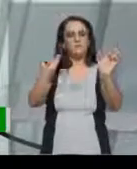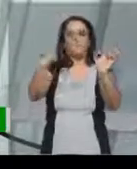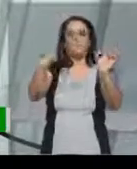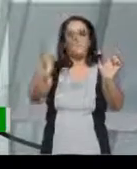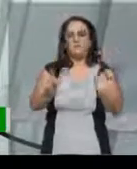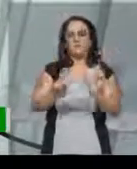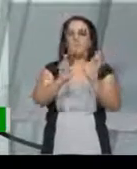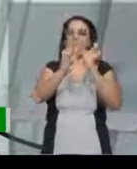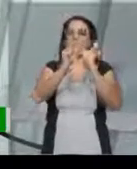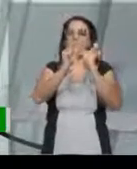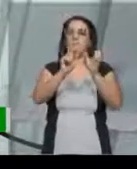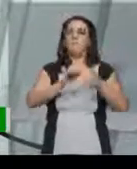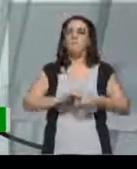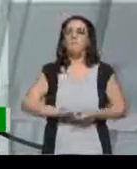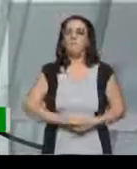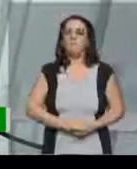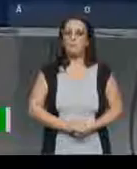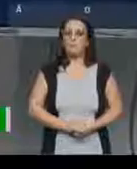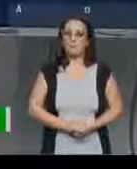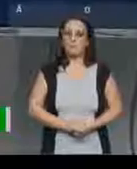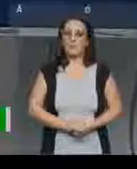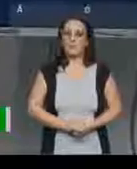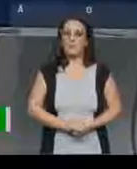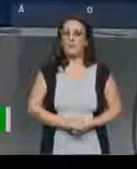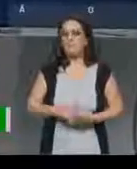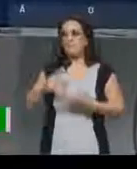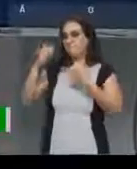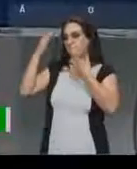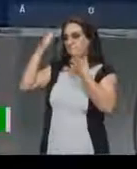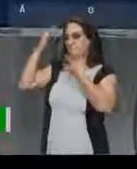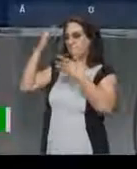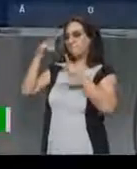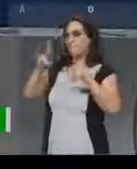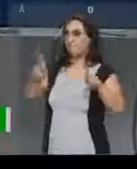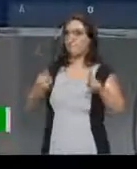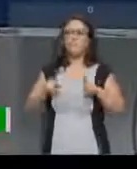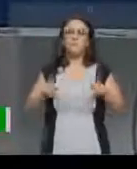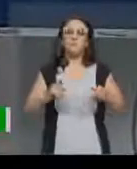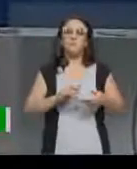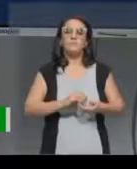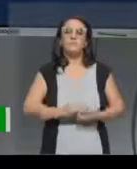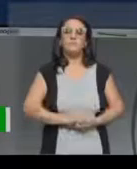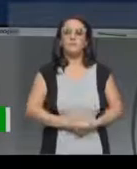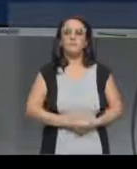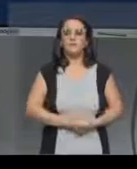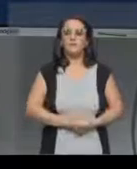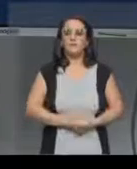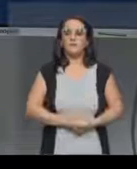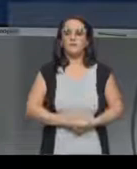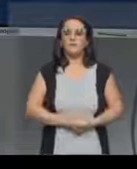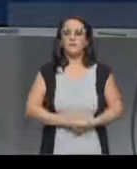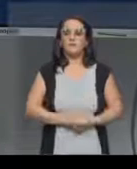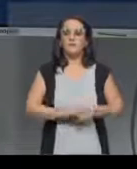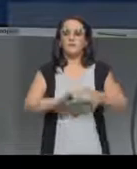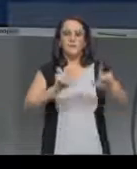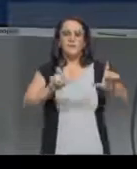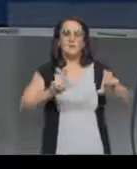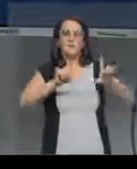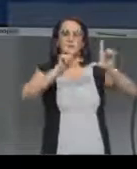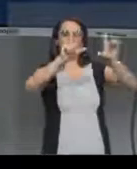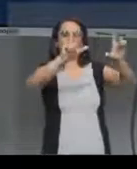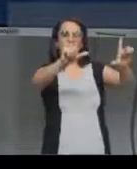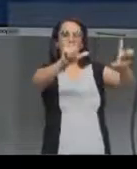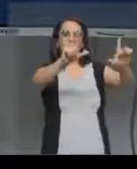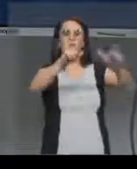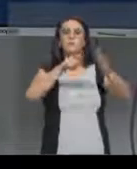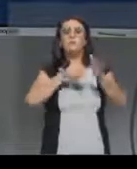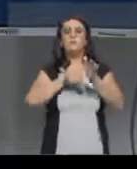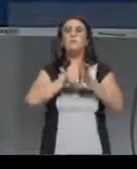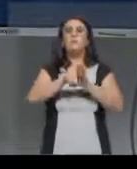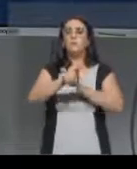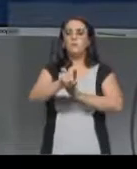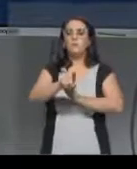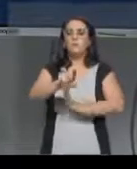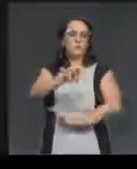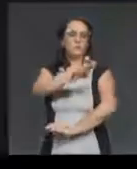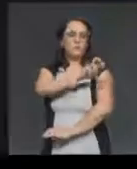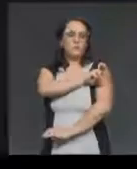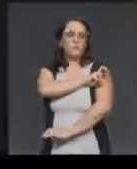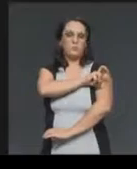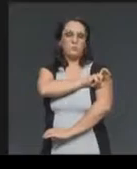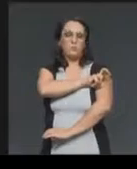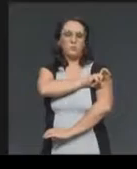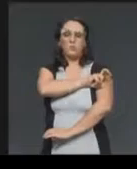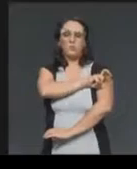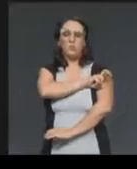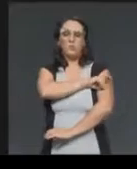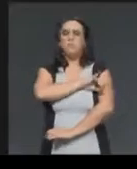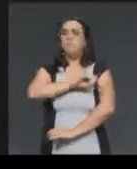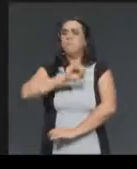são dependentes. Obrigada, professora. Vamos voltar para o telão? Nossa próxima dúvida é do 5º ano. Se